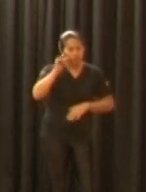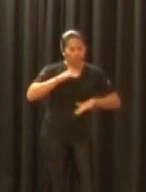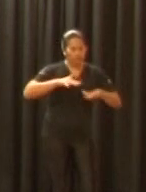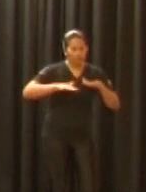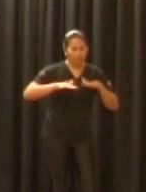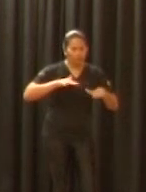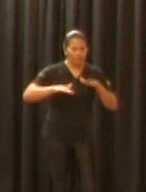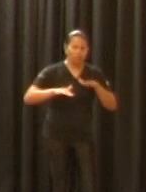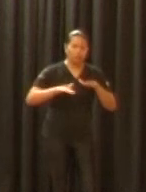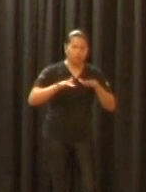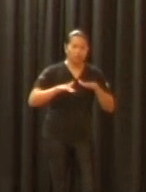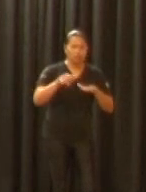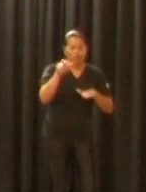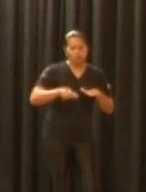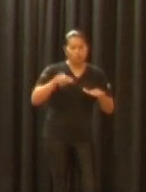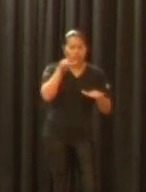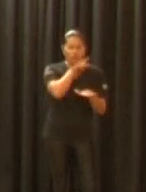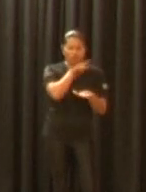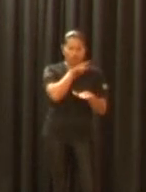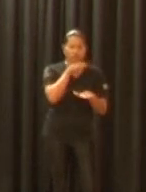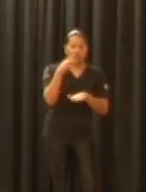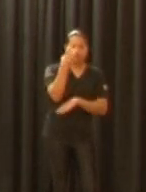Né?